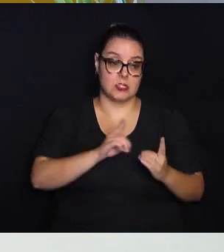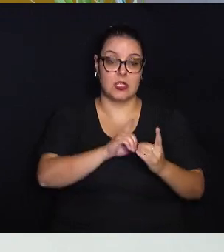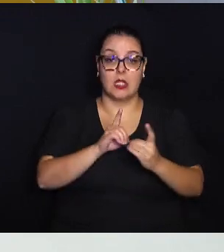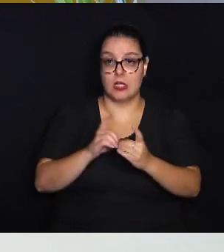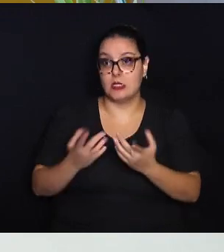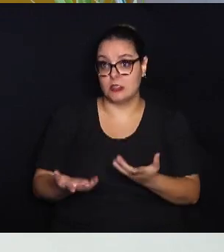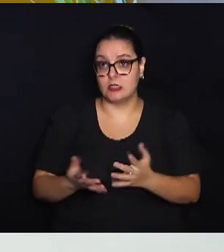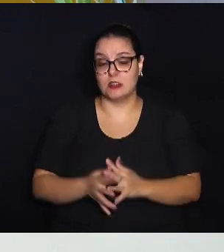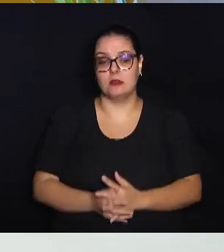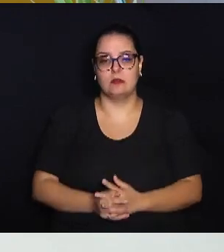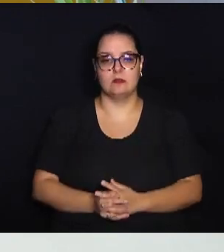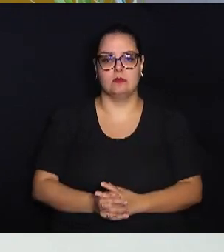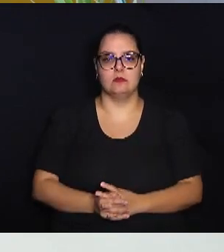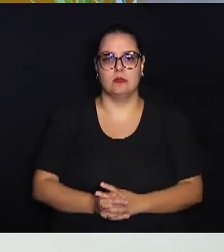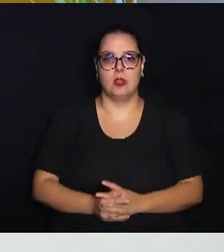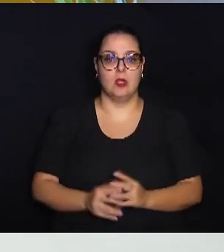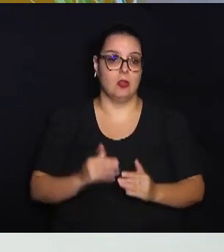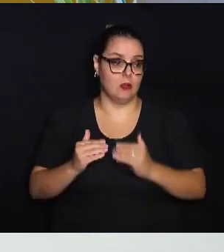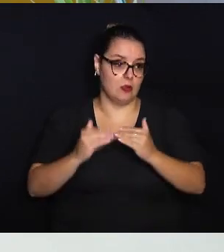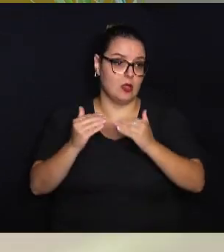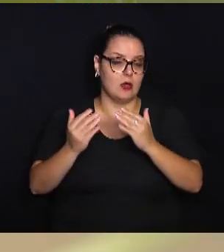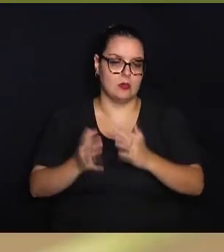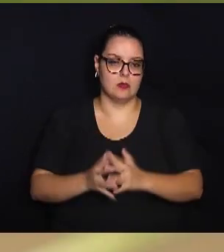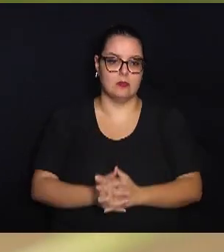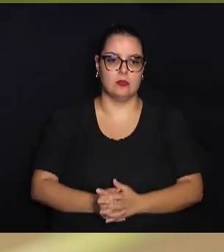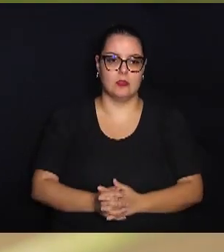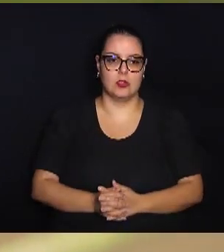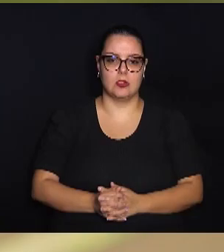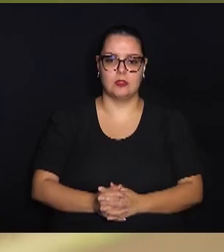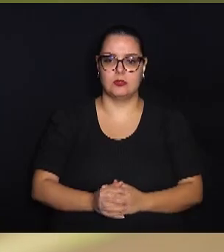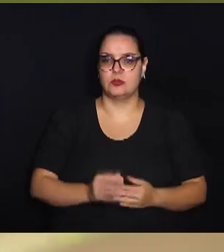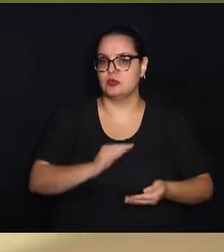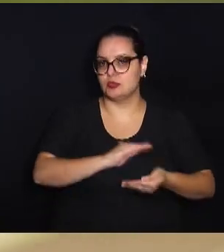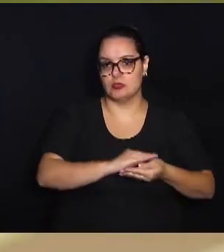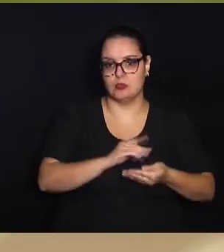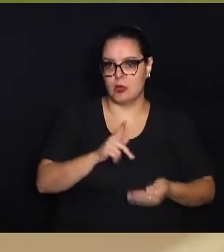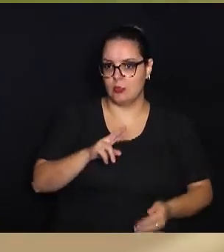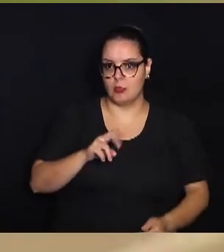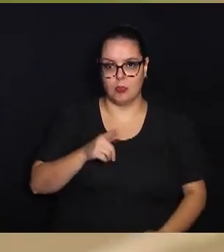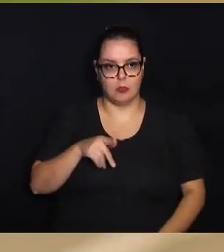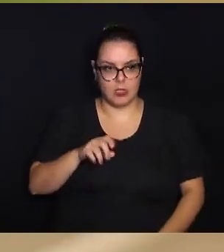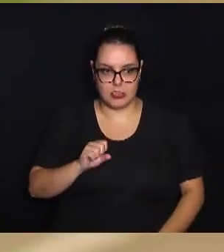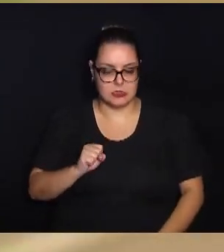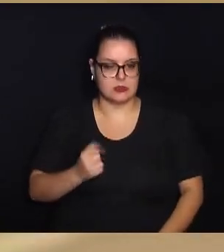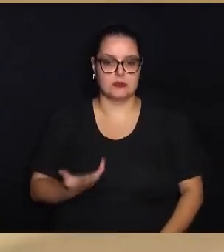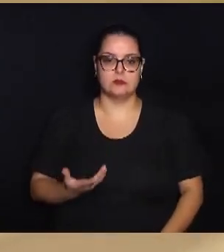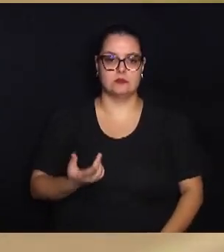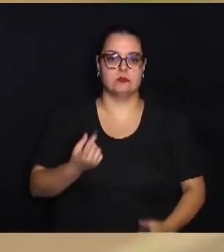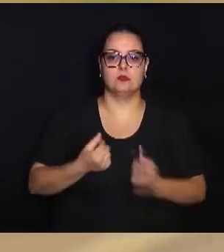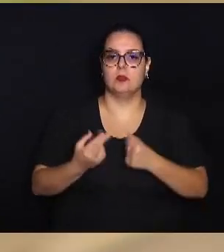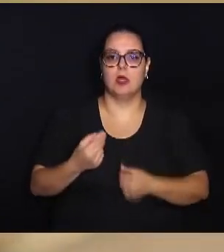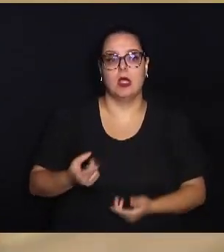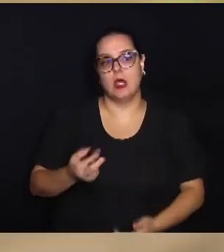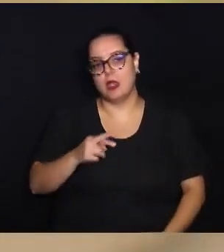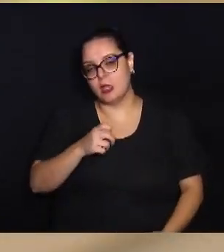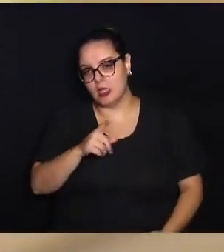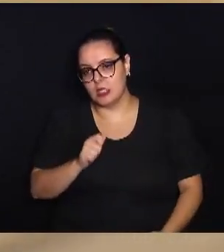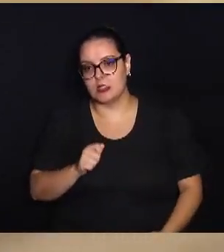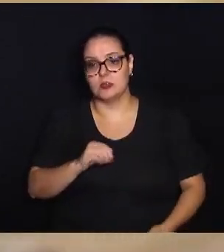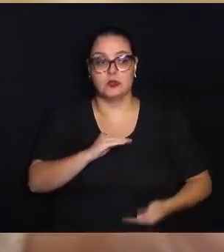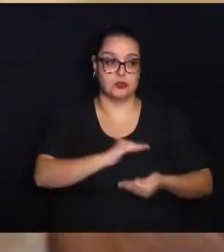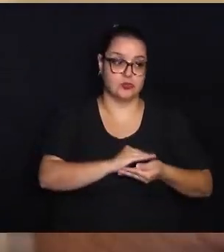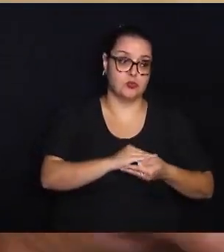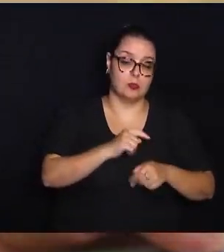vir a contemplar a formação de uma poupança, vamos dizer assim, de uma renda ou de um